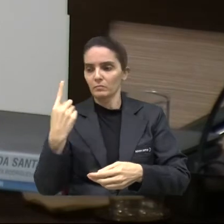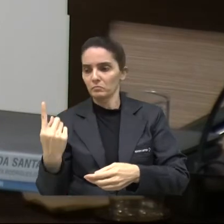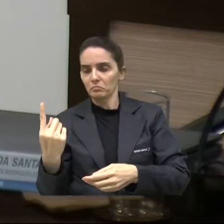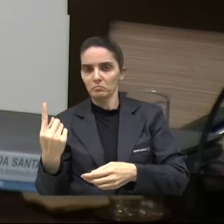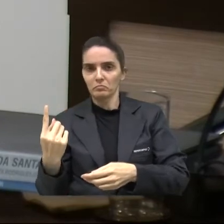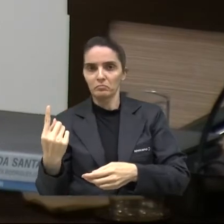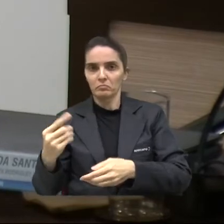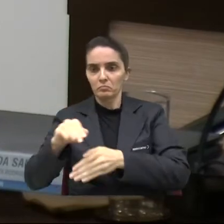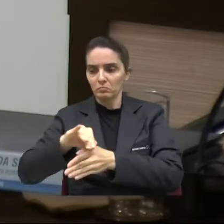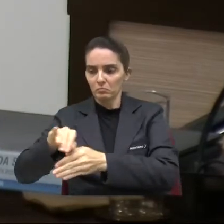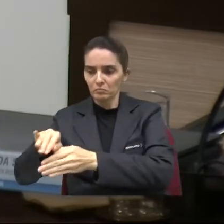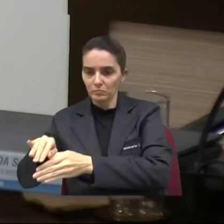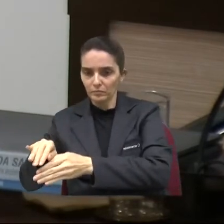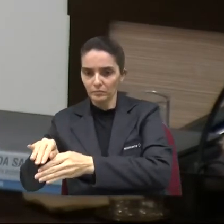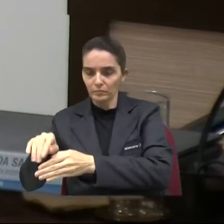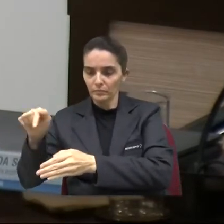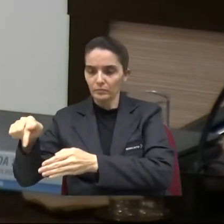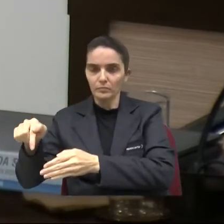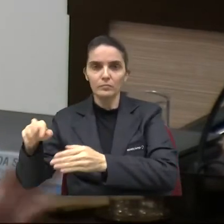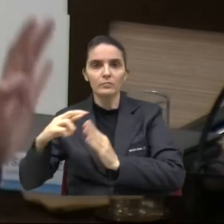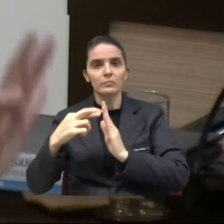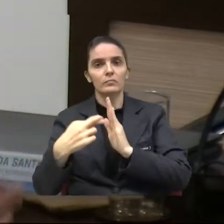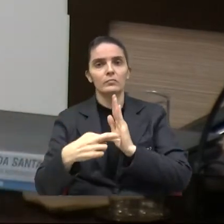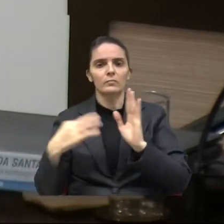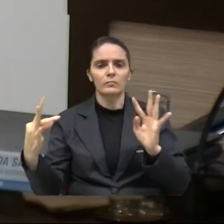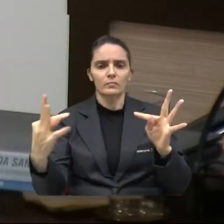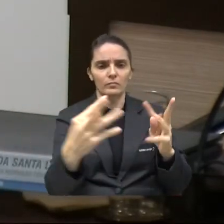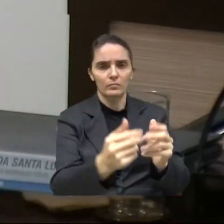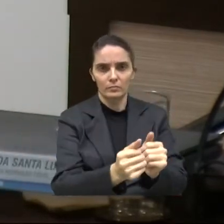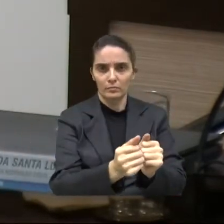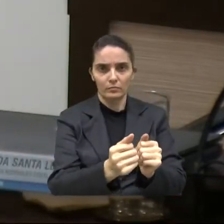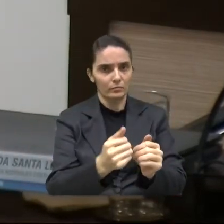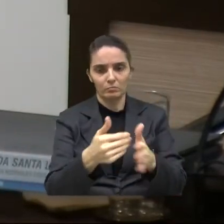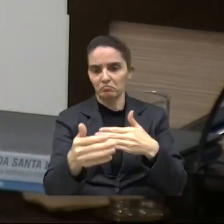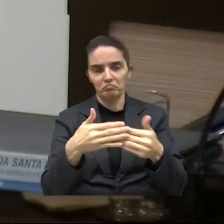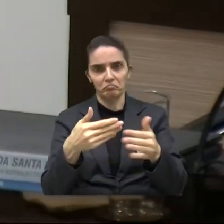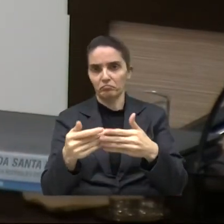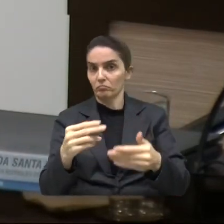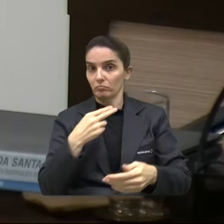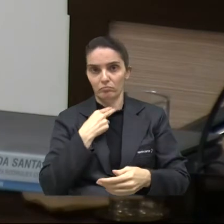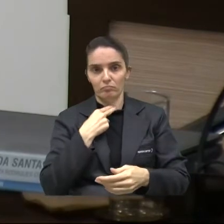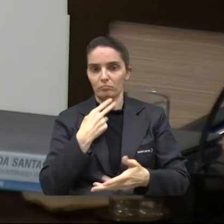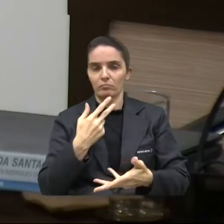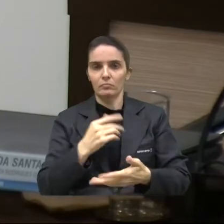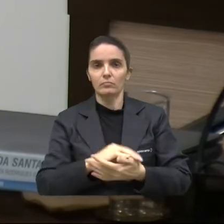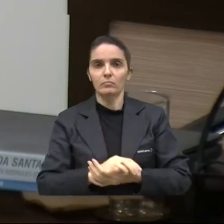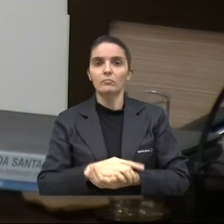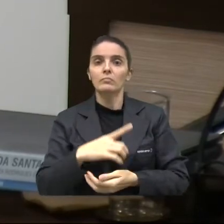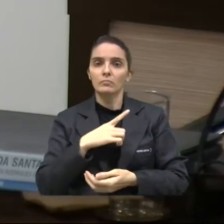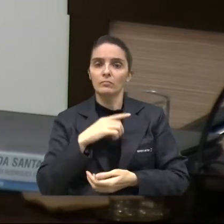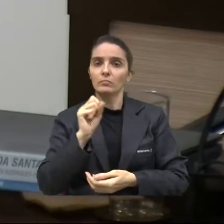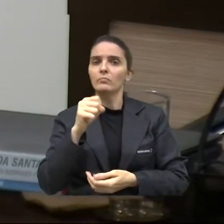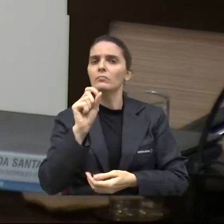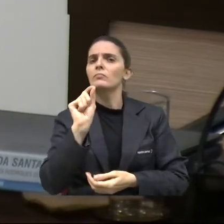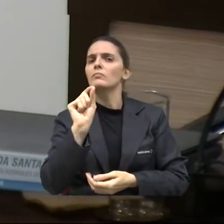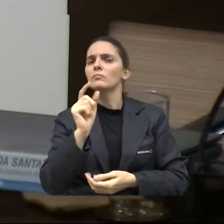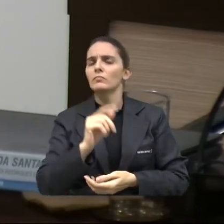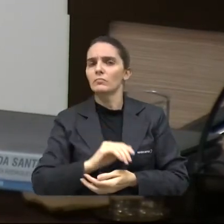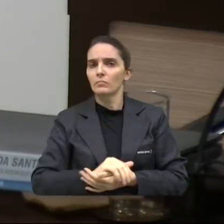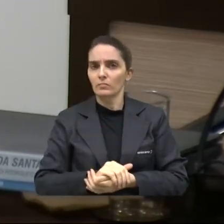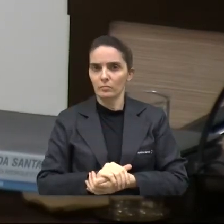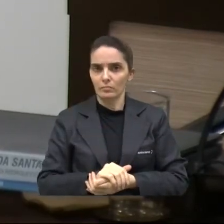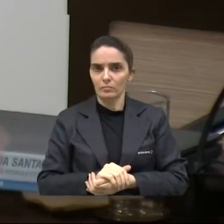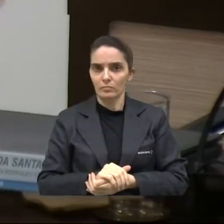exceção, regrar conforme bel prazer. Existe, sim, as